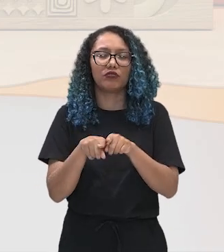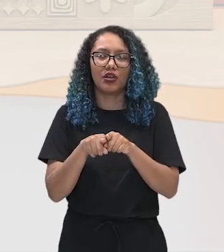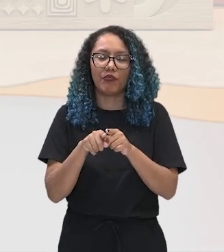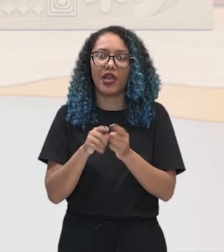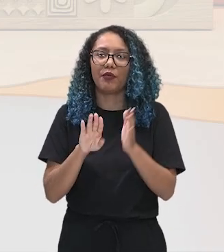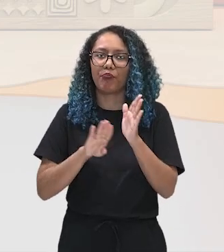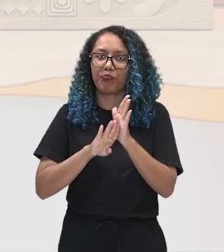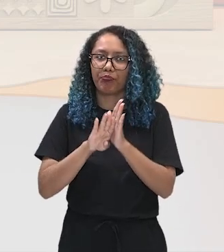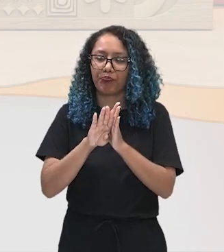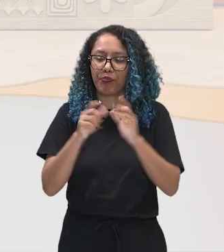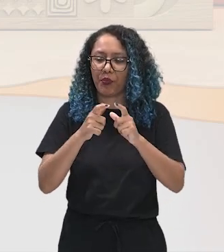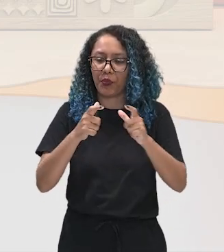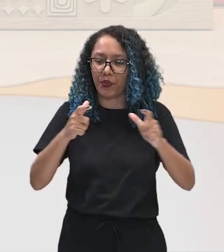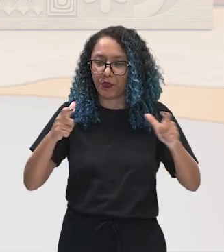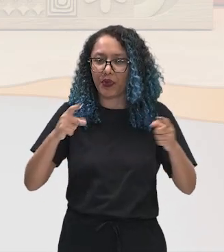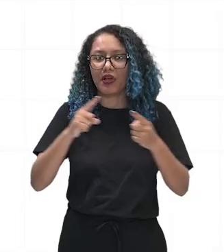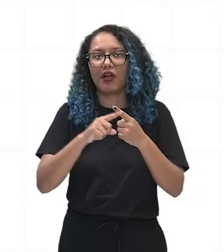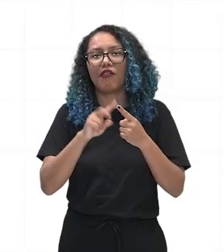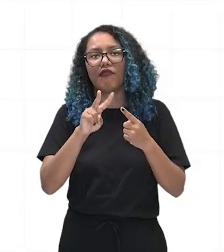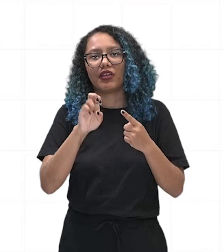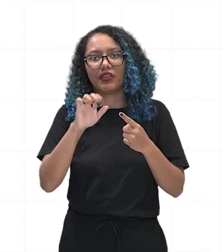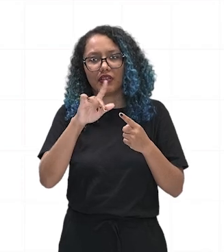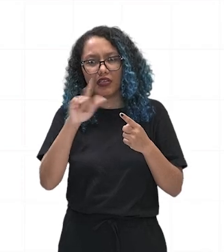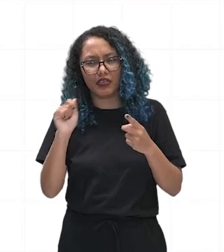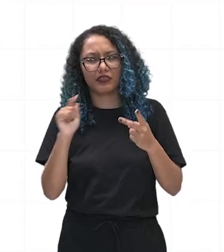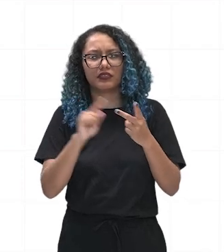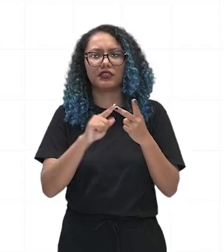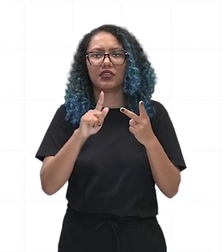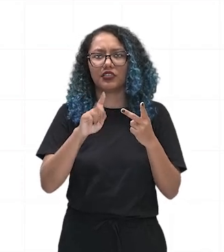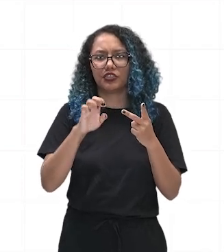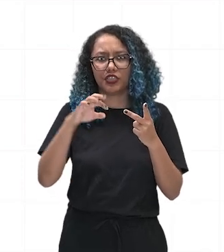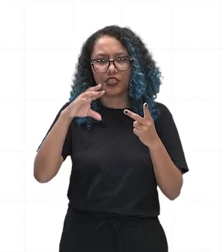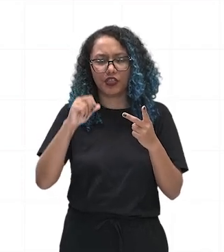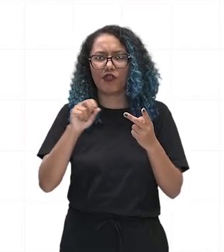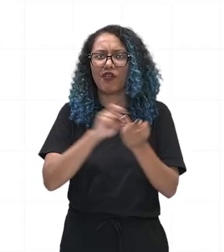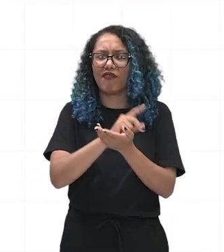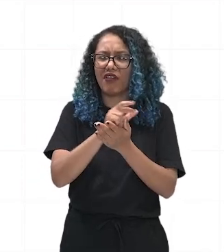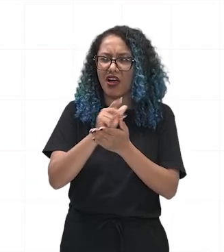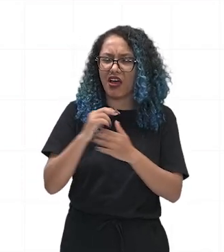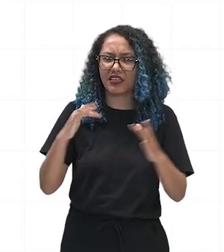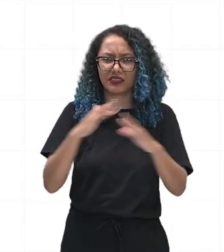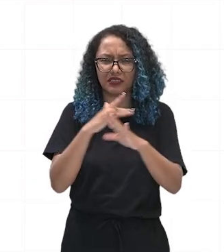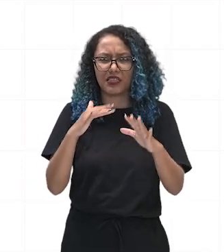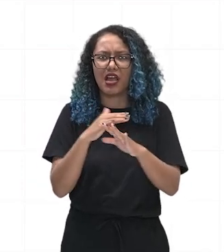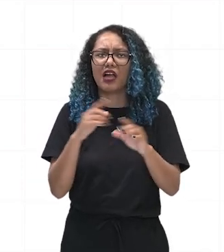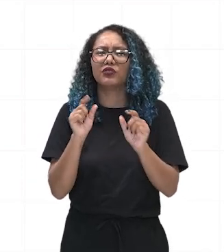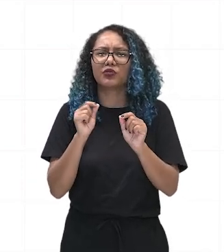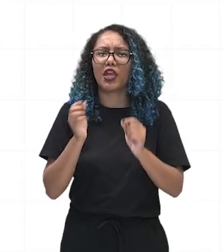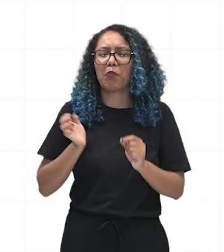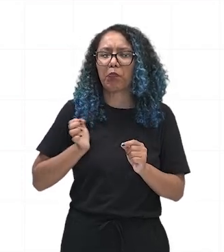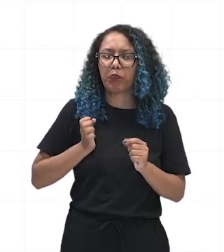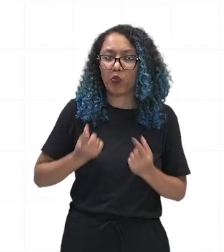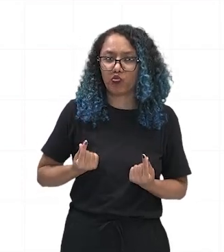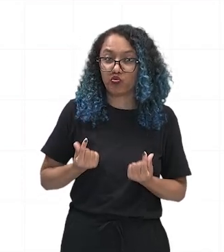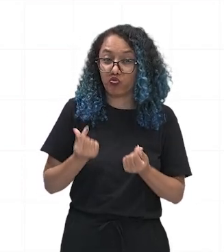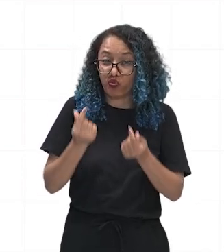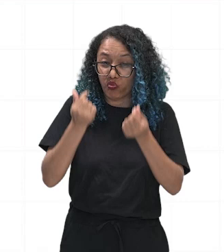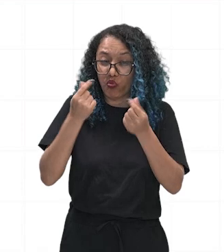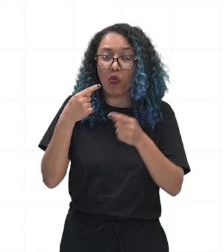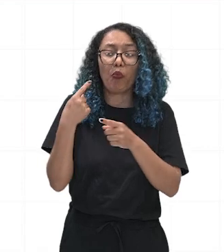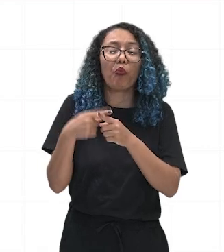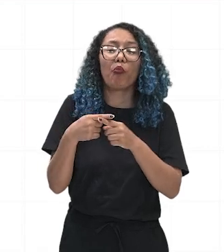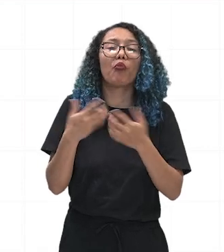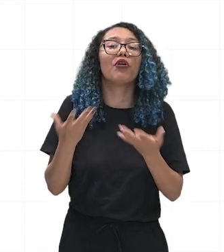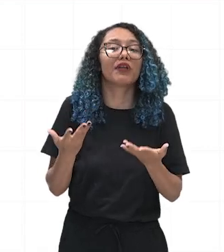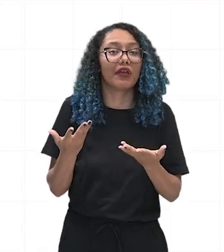mais. Veneza, Gênova e outras cidades acabaram se tornando muito ricas graças ao comércio.